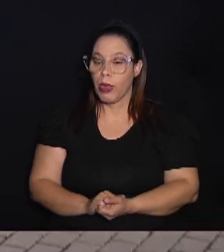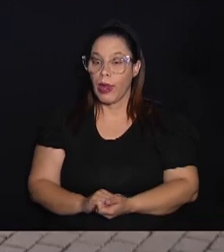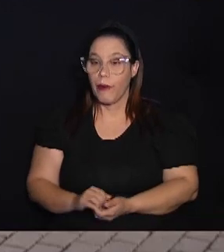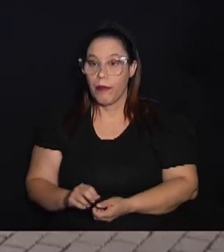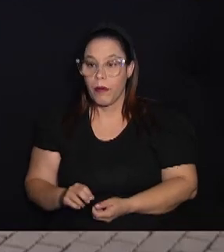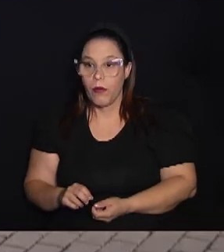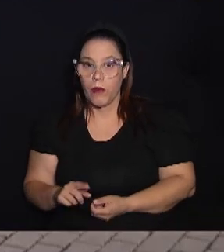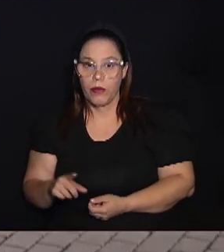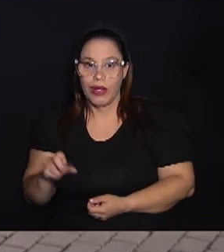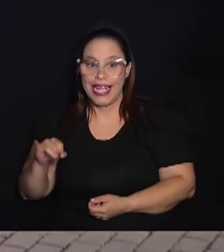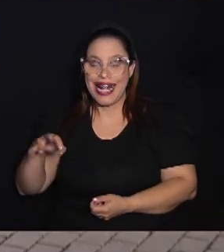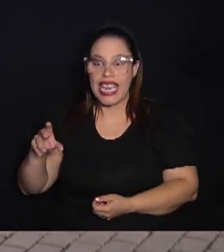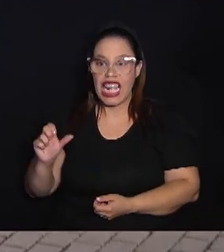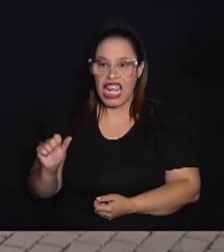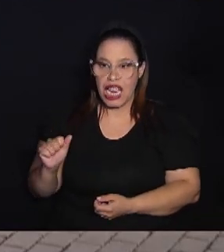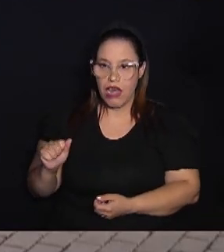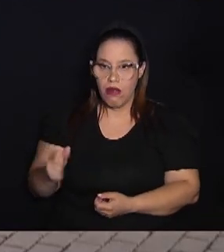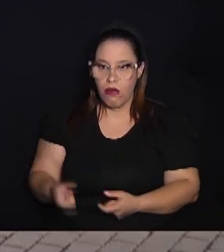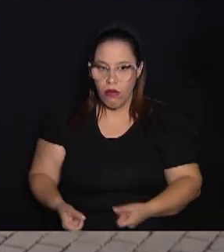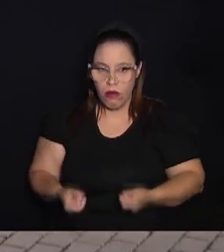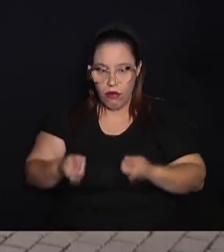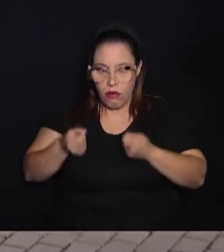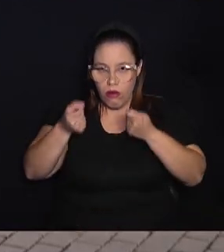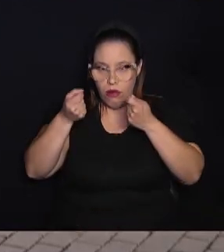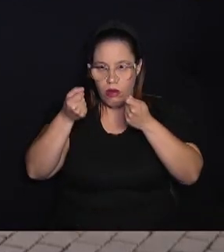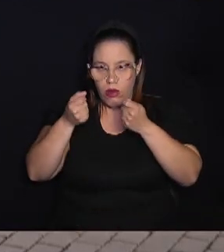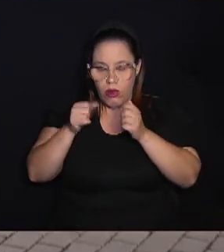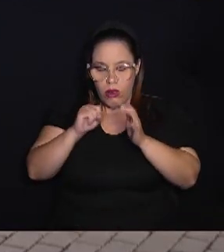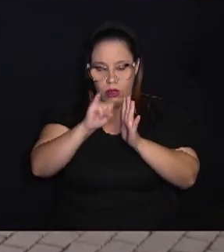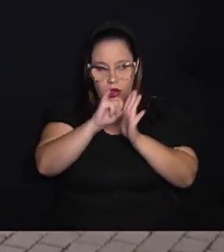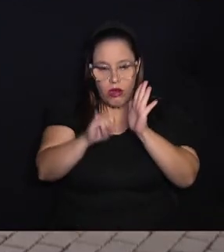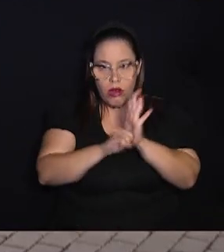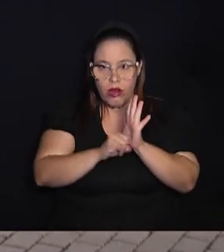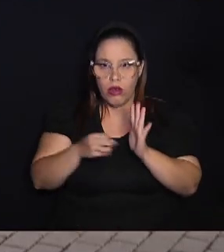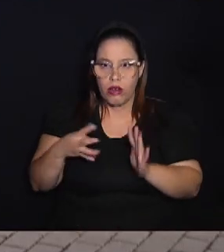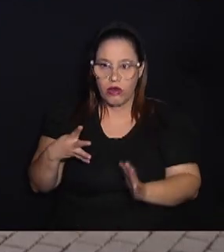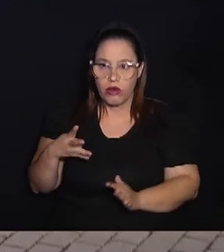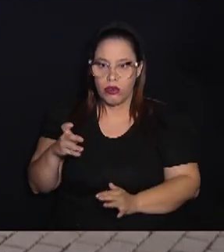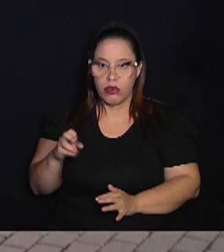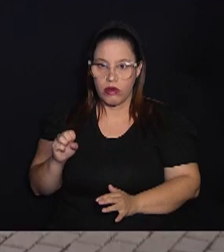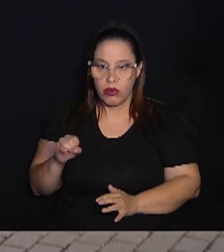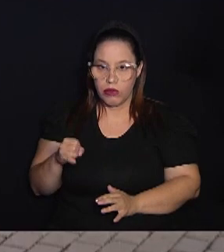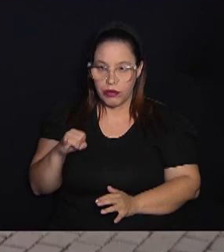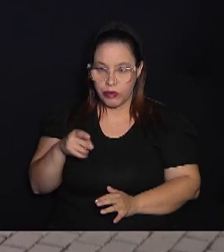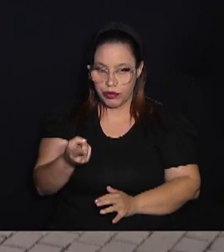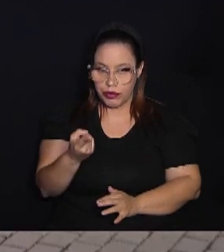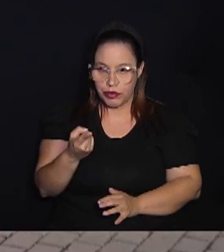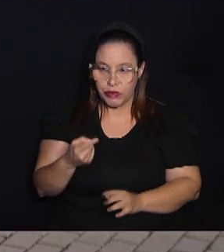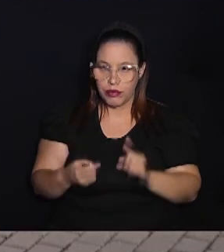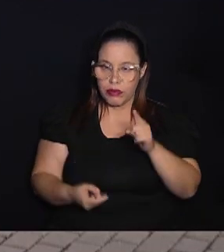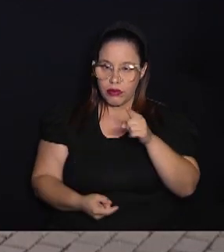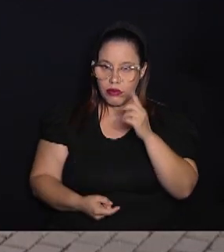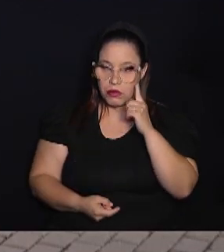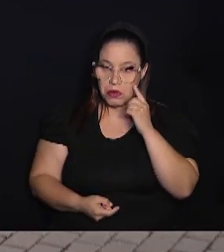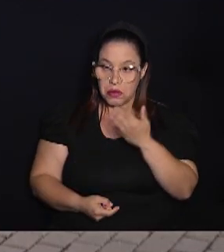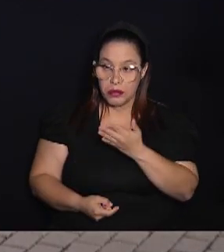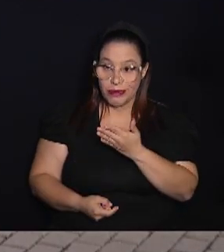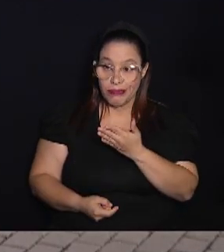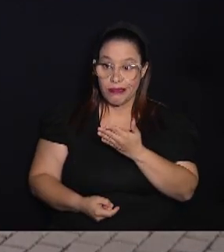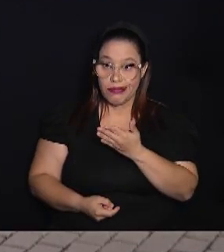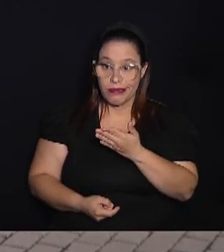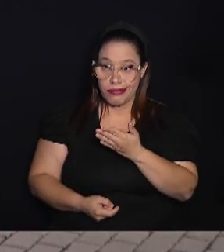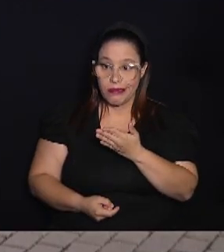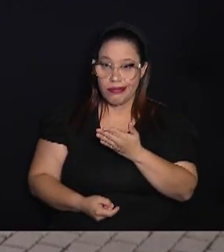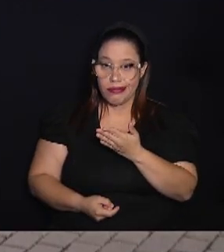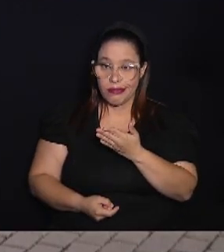INCA, o Instituto Nacional de Câncer, é que 40 mil novos casos de câncer de cabeça e pescoço aparecerão a cada ano